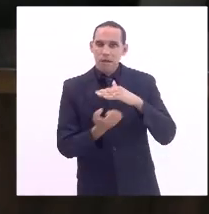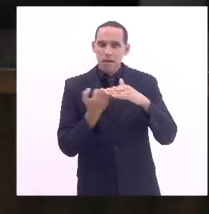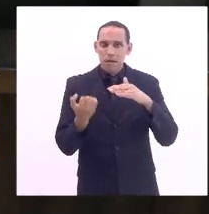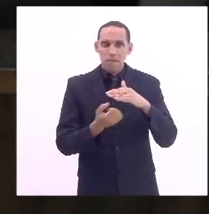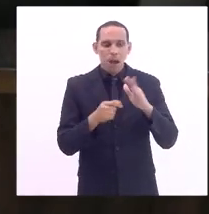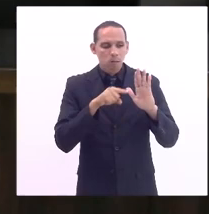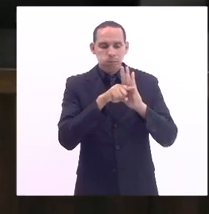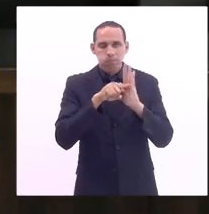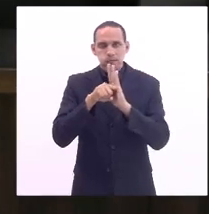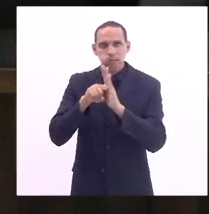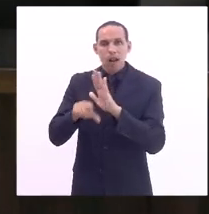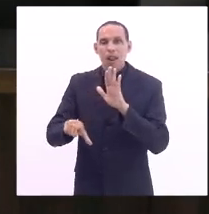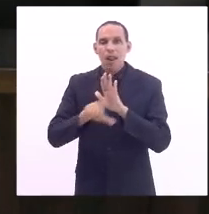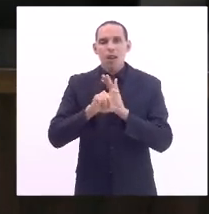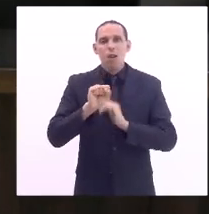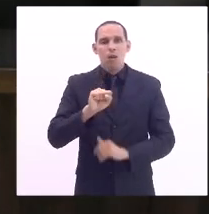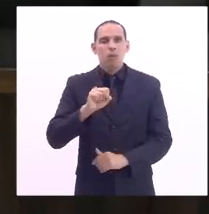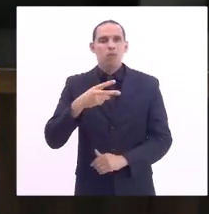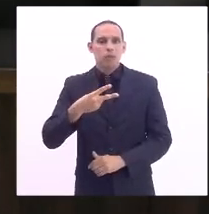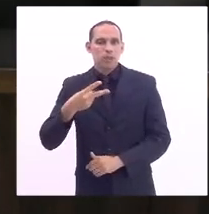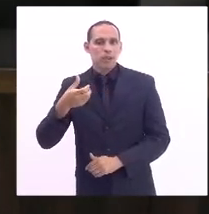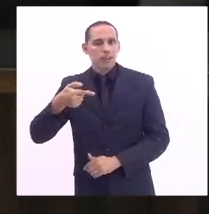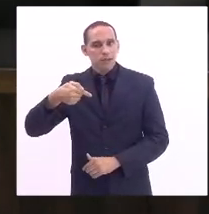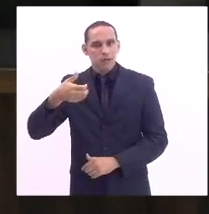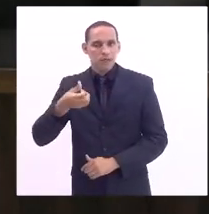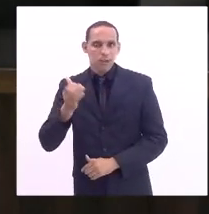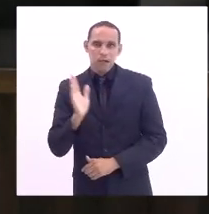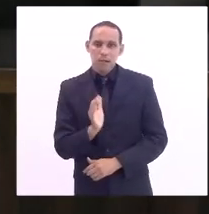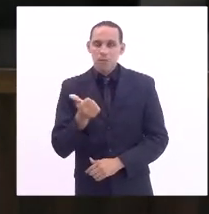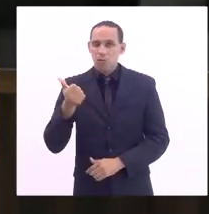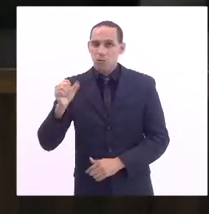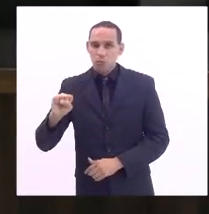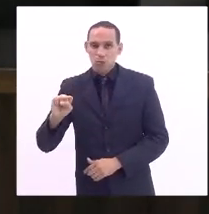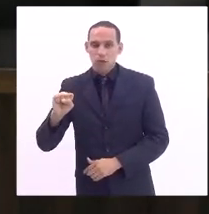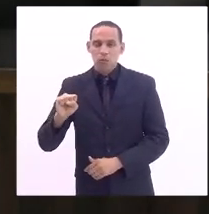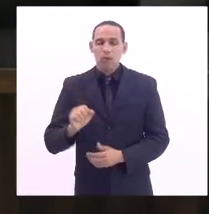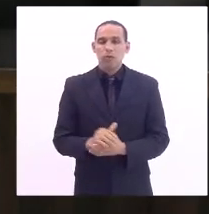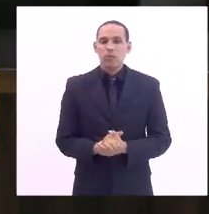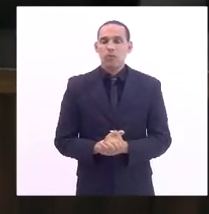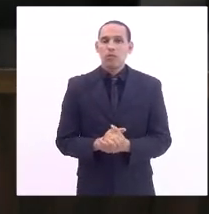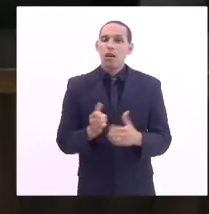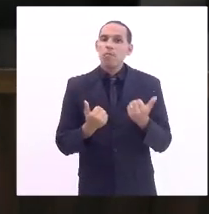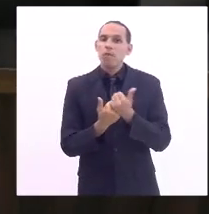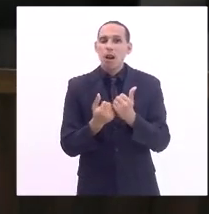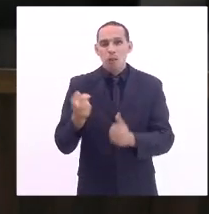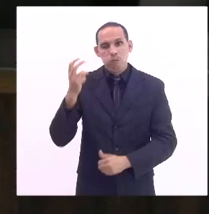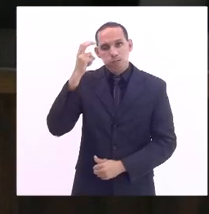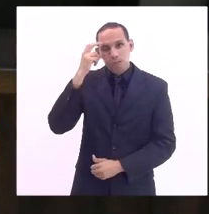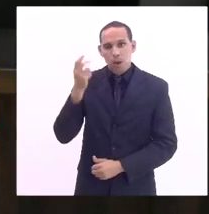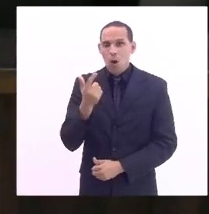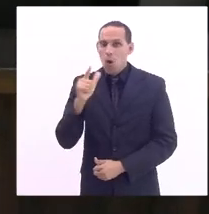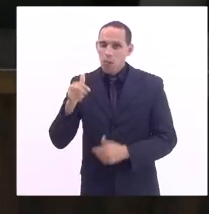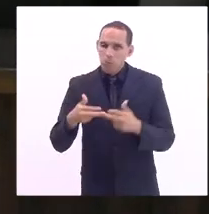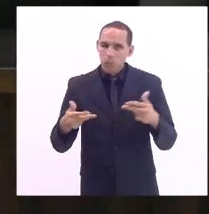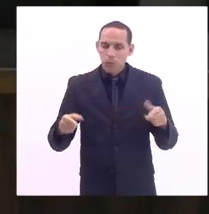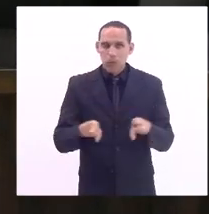lei 8.266 de 26 de dezembro de 2018, de patrocínio cultural e da outras